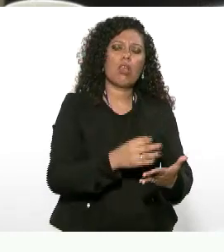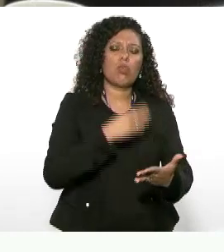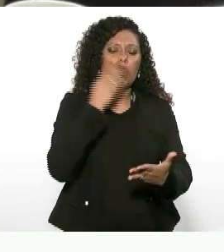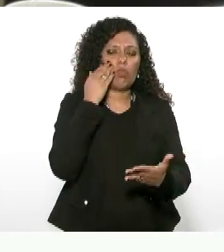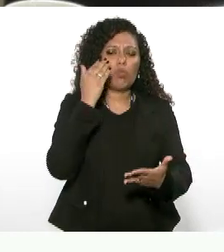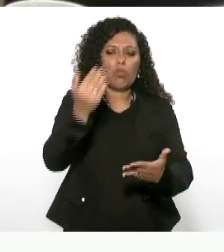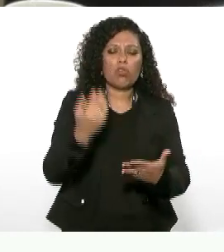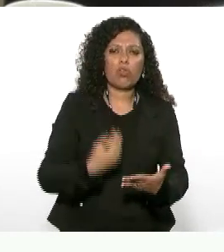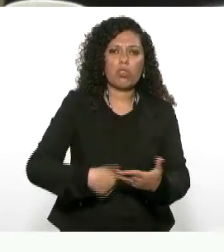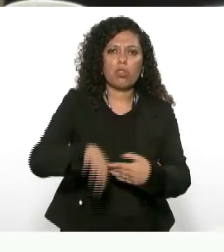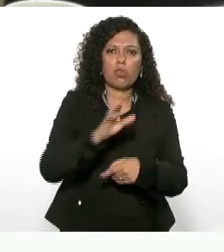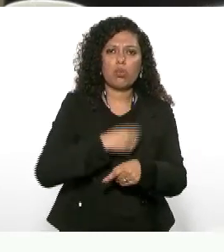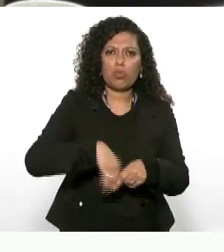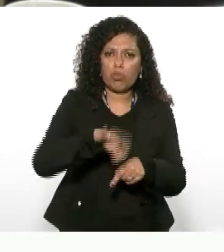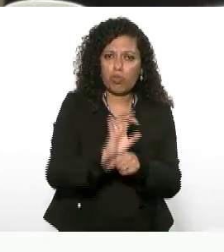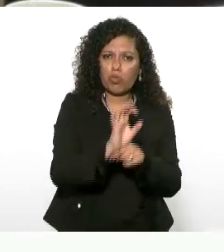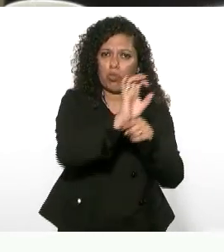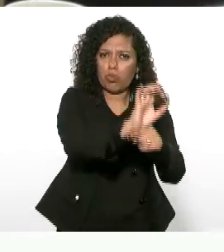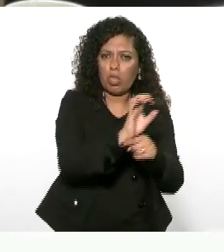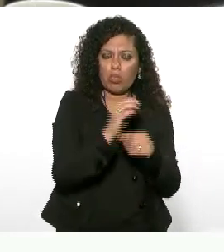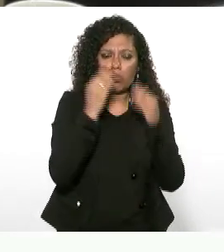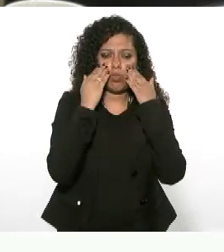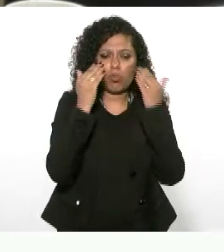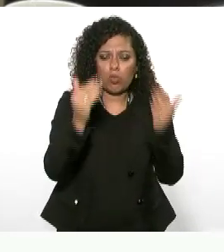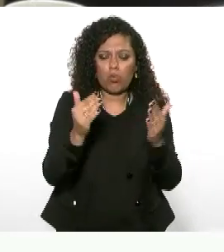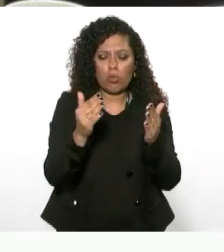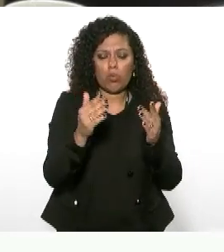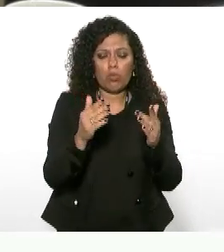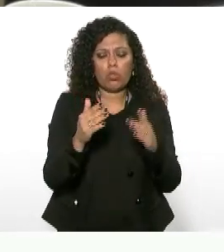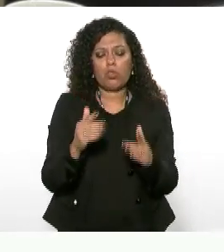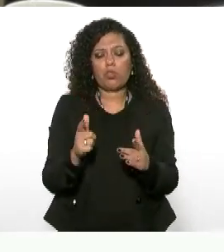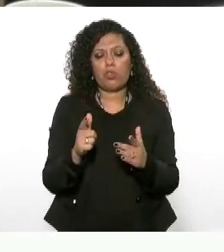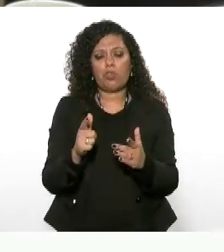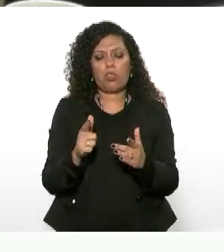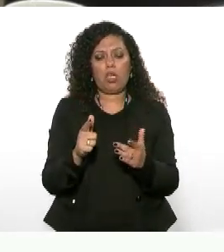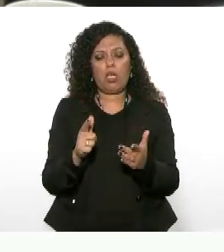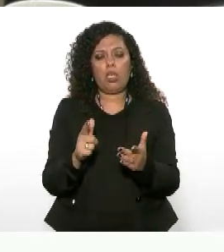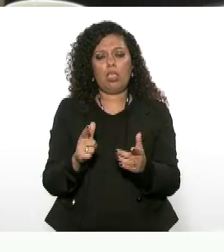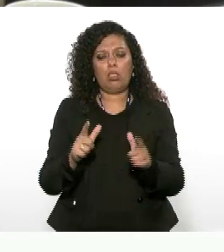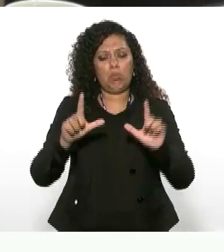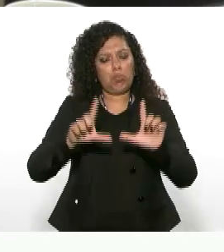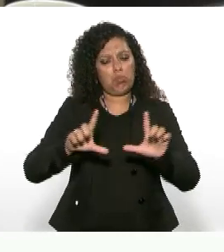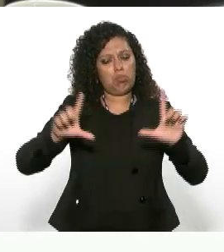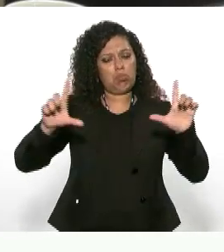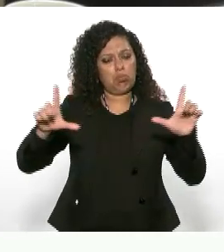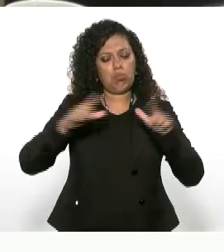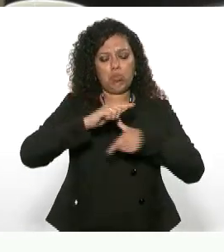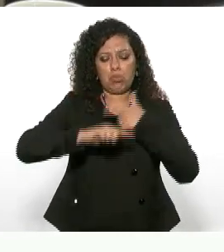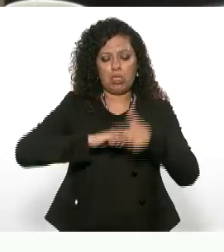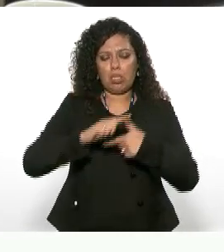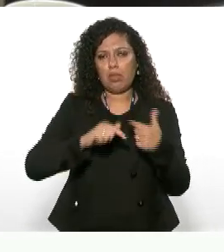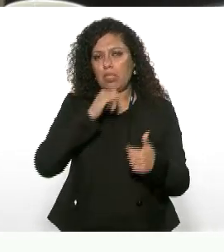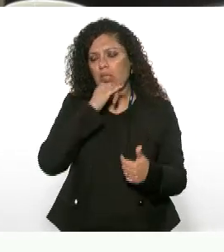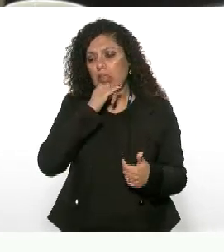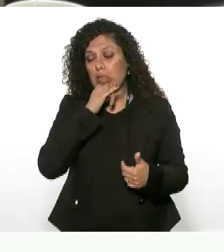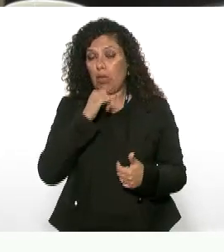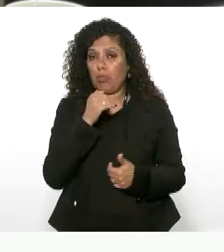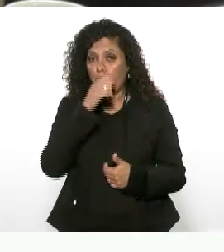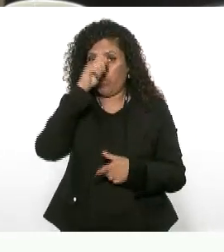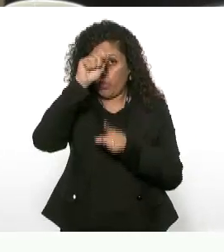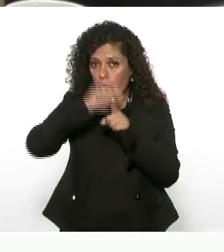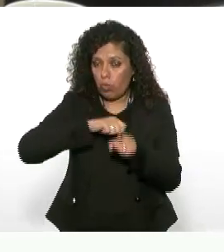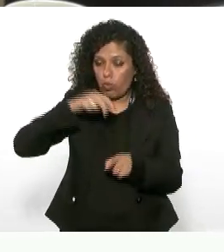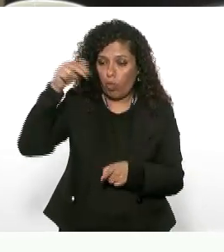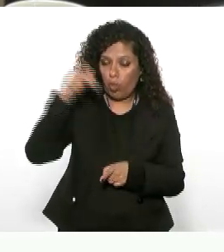não apresentaram seus planos, num sentido de um alerta? Olha, em novembro tem a